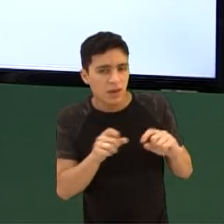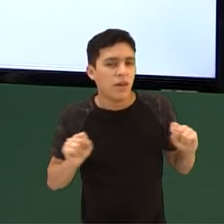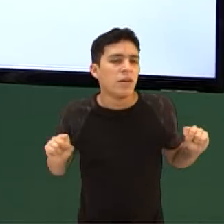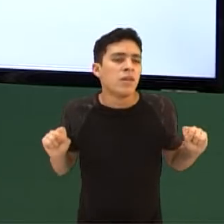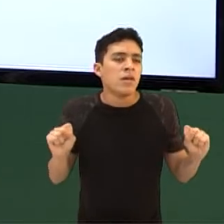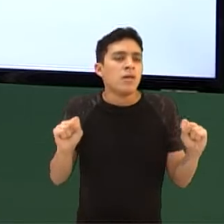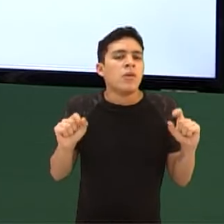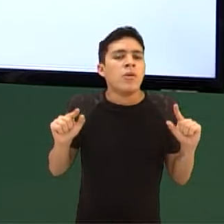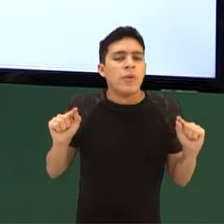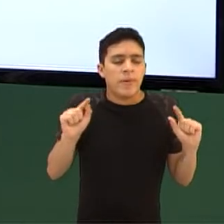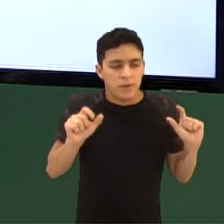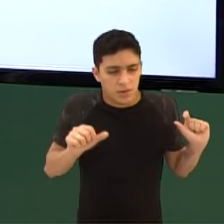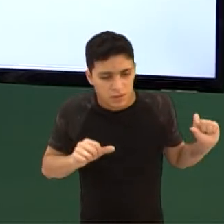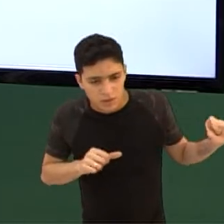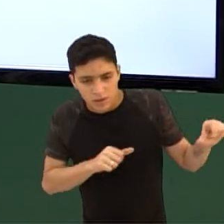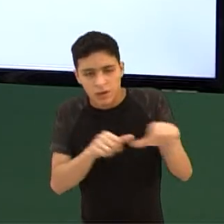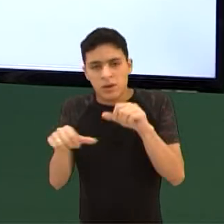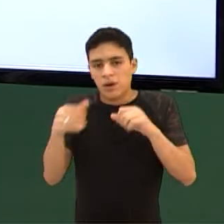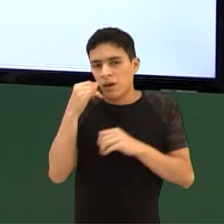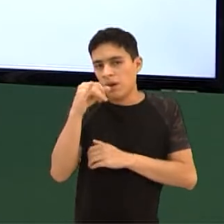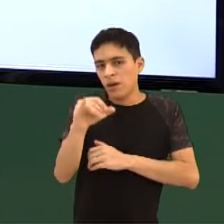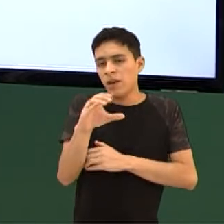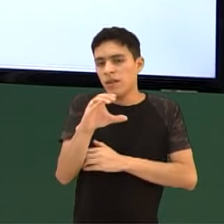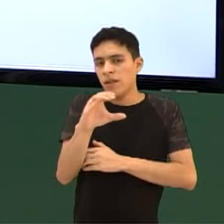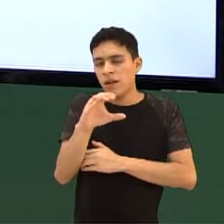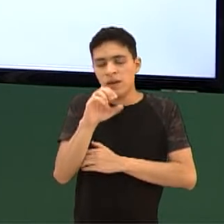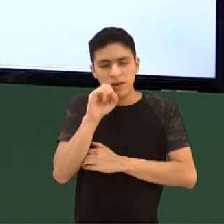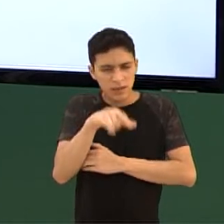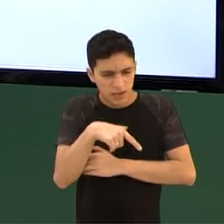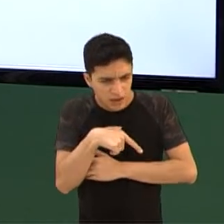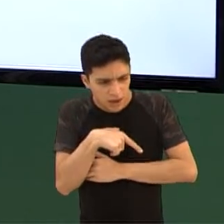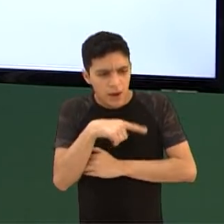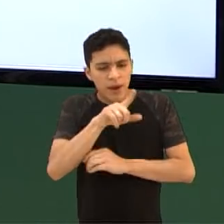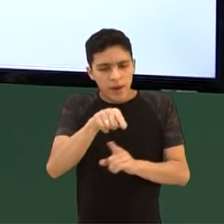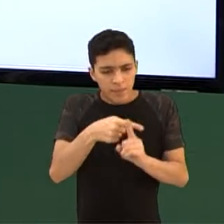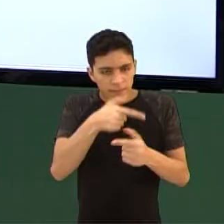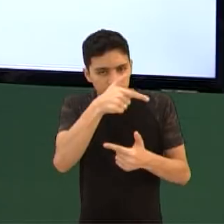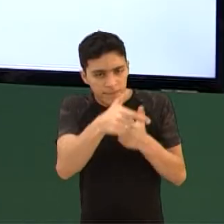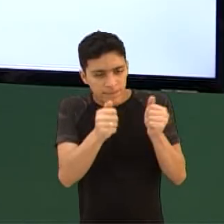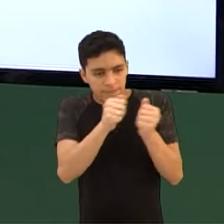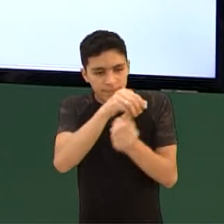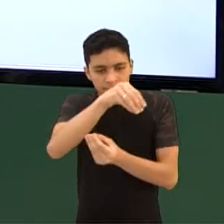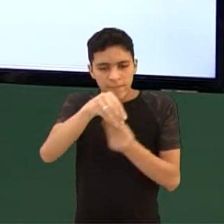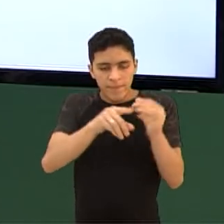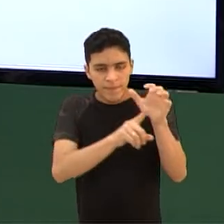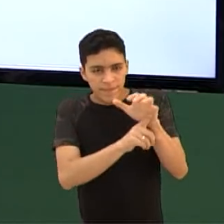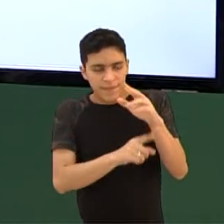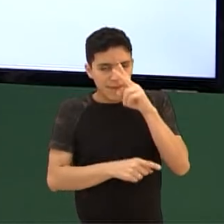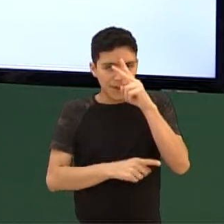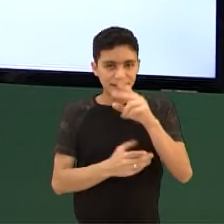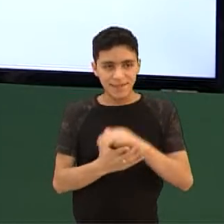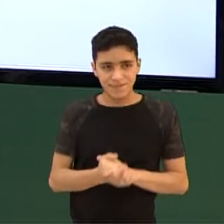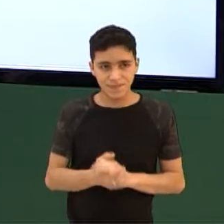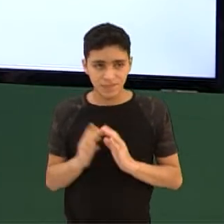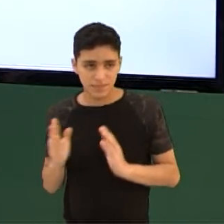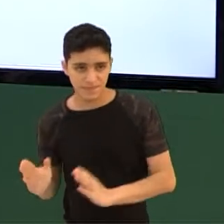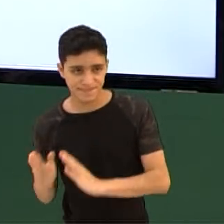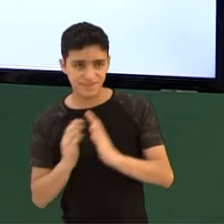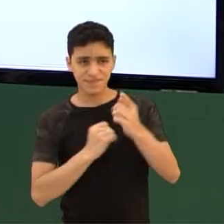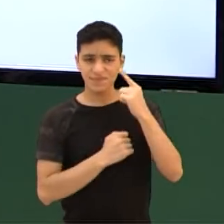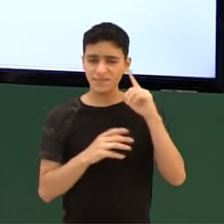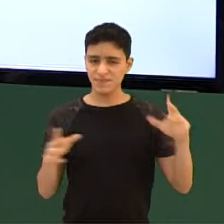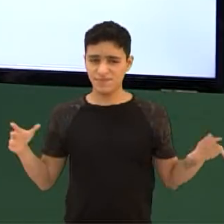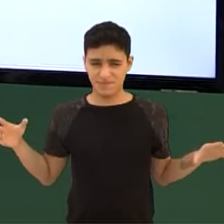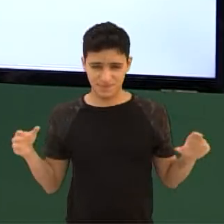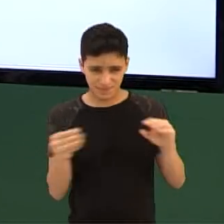posso causar uma mudança de energia cinética desde que eu acrescente um trabalho envolvido por uma força, certo? Vejo que essa dedução